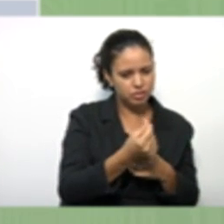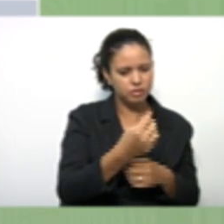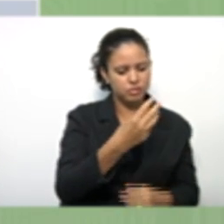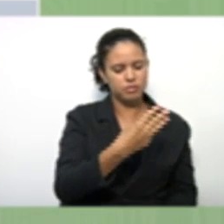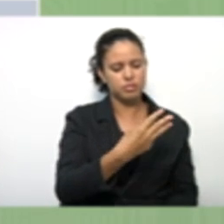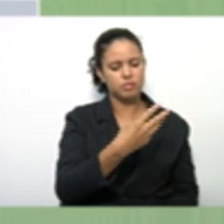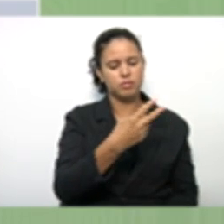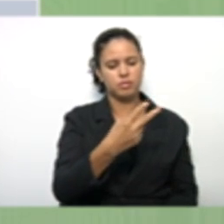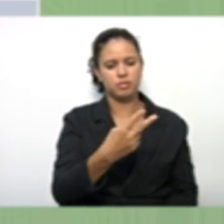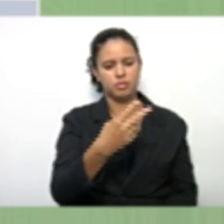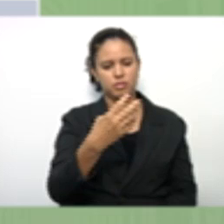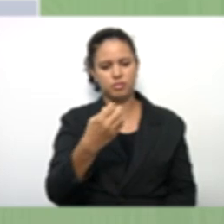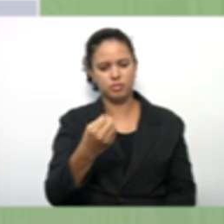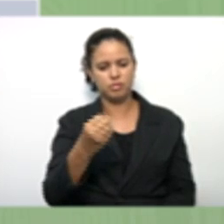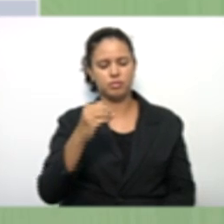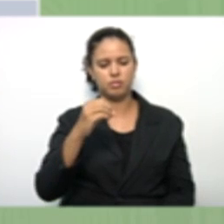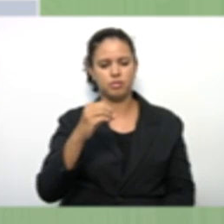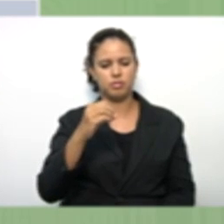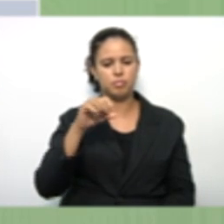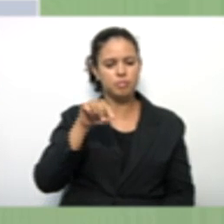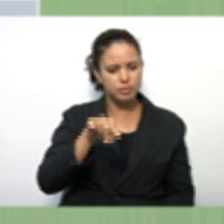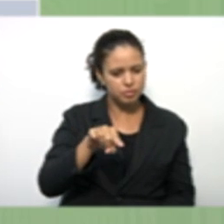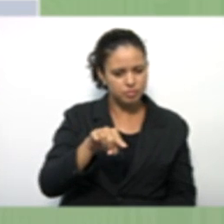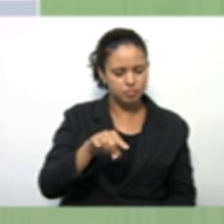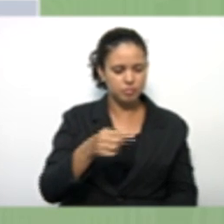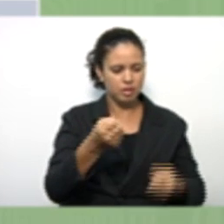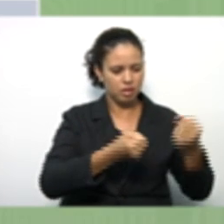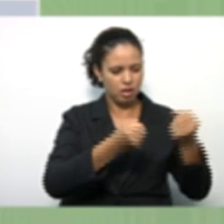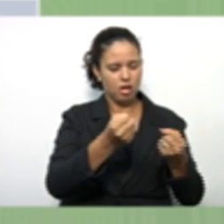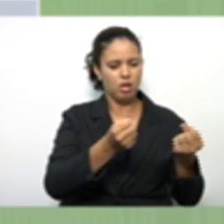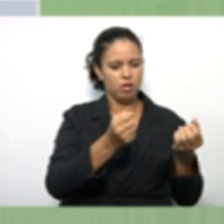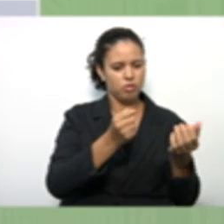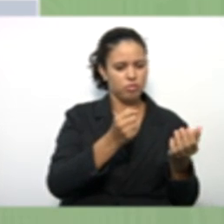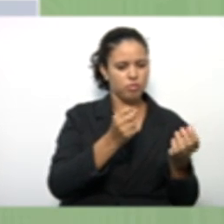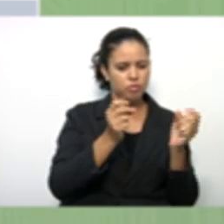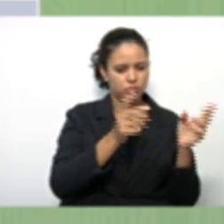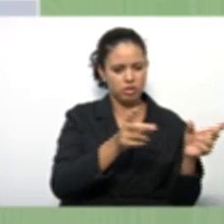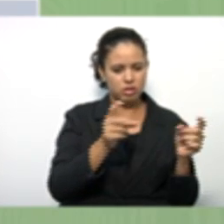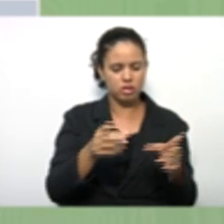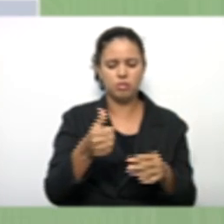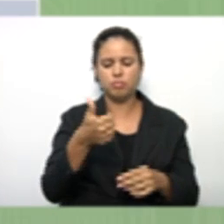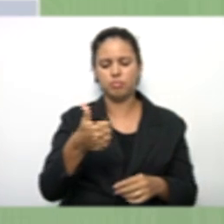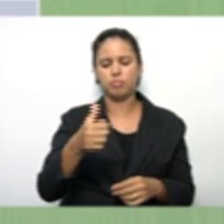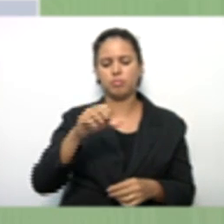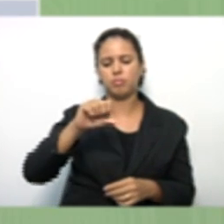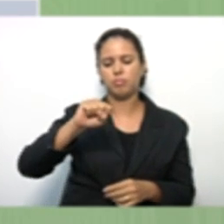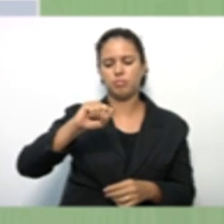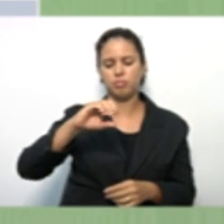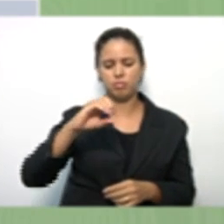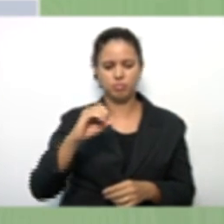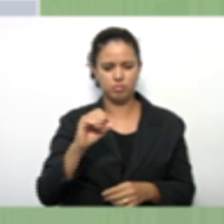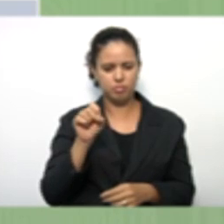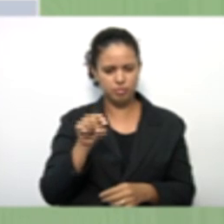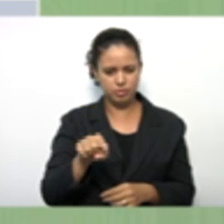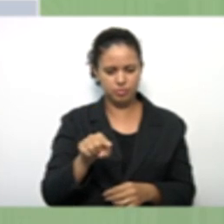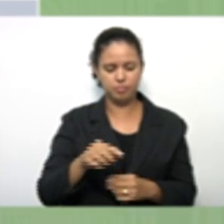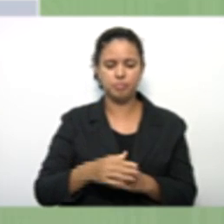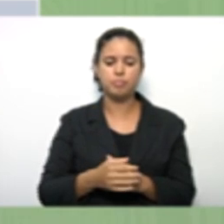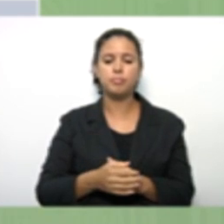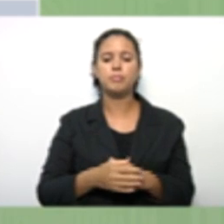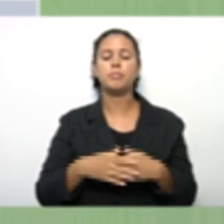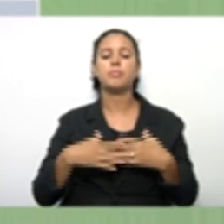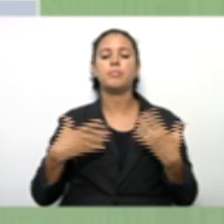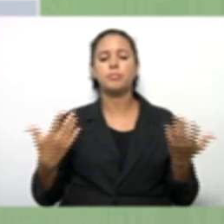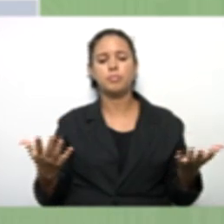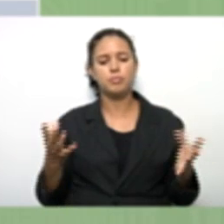veículos de 20 mil, portanto, saiu o dinheiro do veículo, porque não existe mais o veículo, e agora existe 20 mil no caixa. Mas o total do